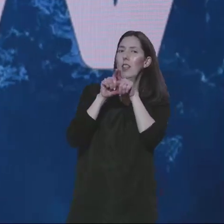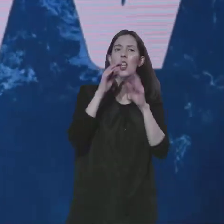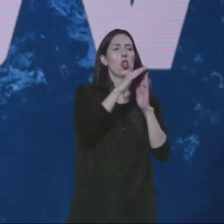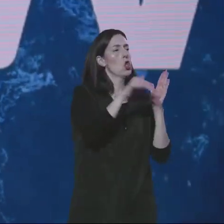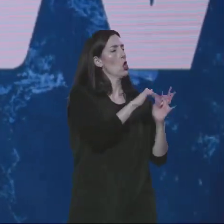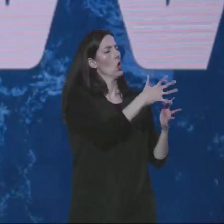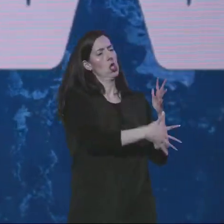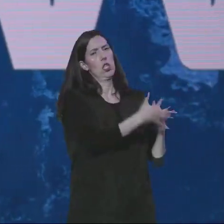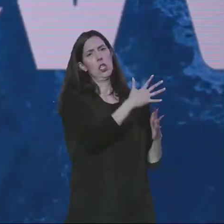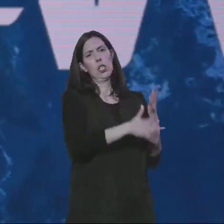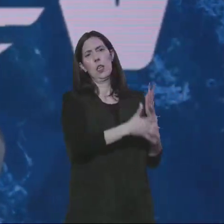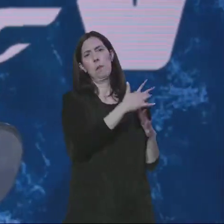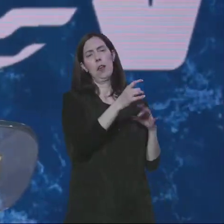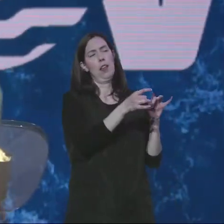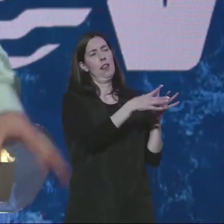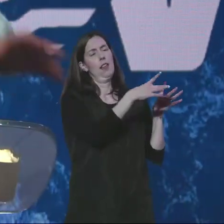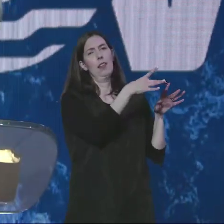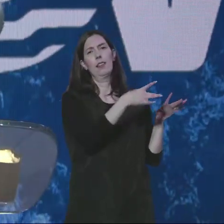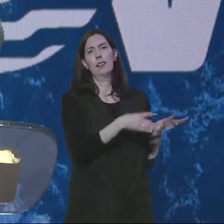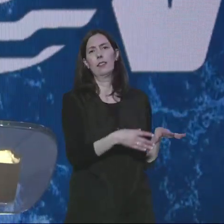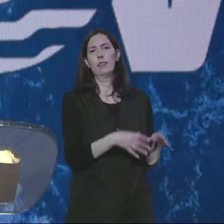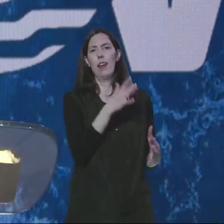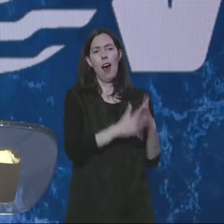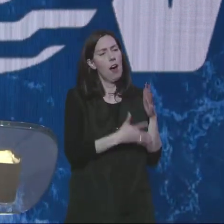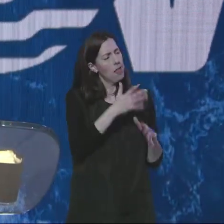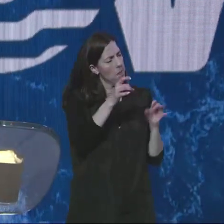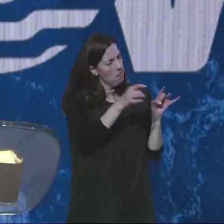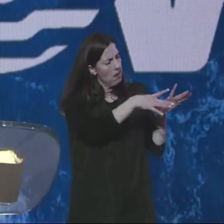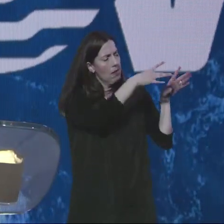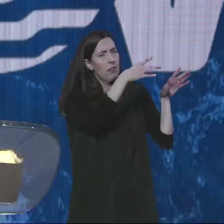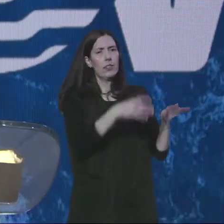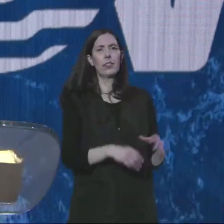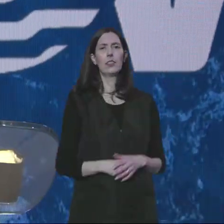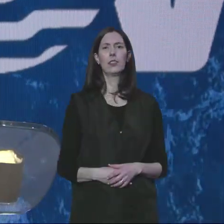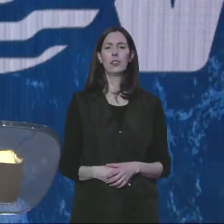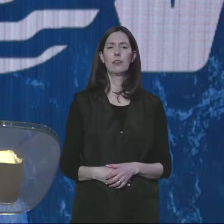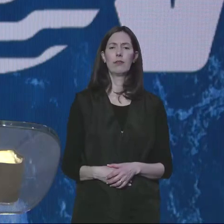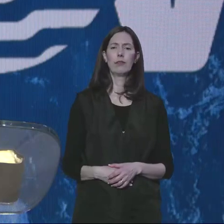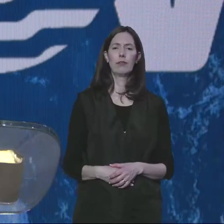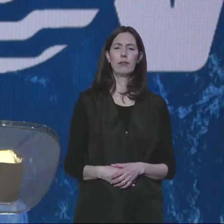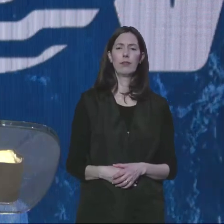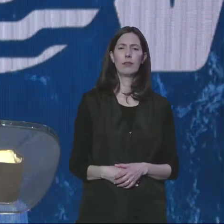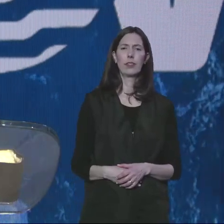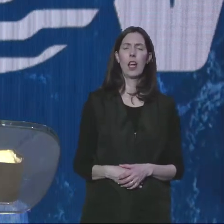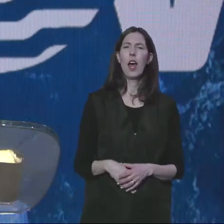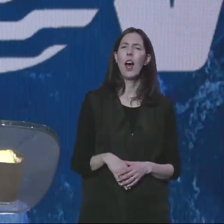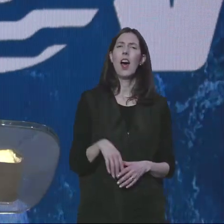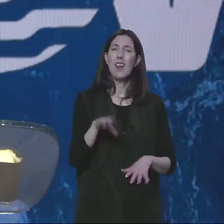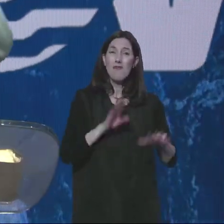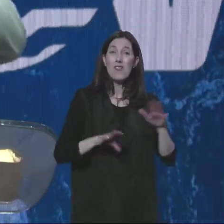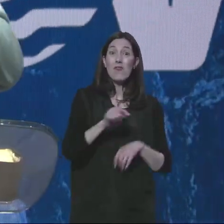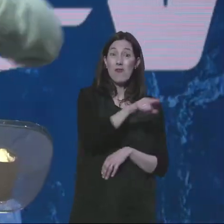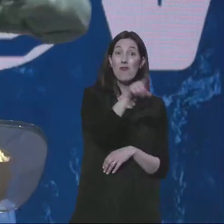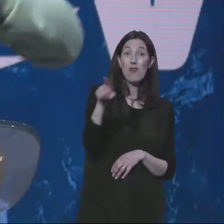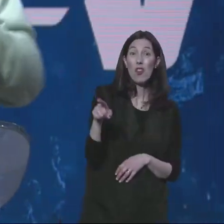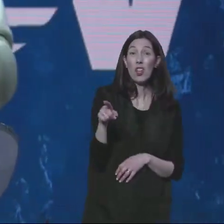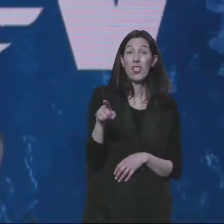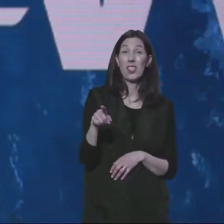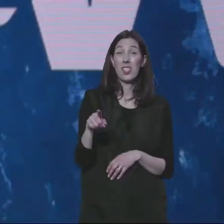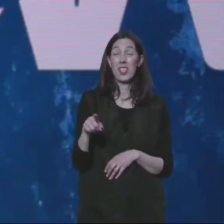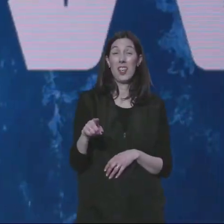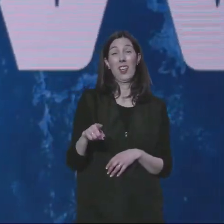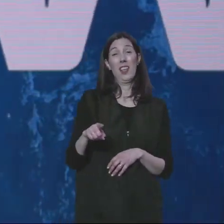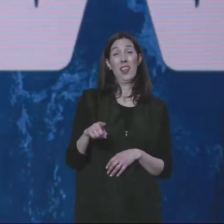atrapalha. Se livre do que te atrapalha. Não tem nada pior do que você estar numa corrida cheia de peso